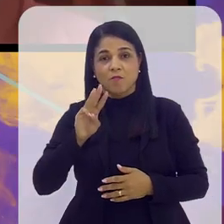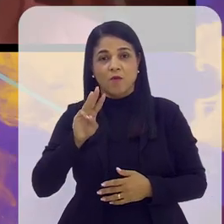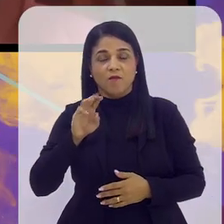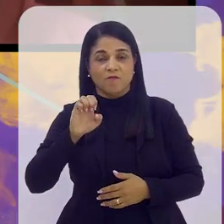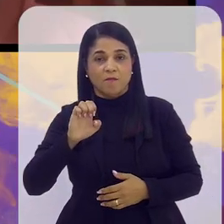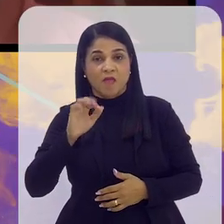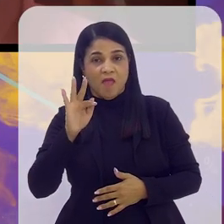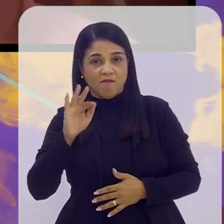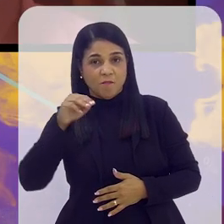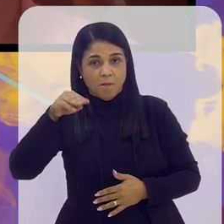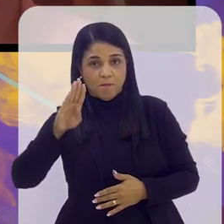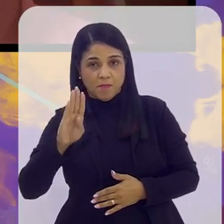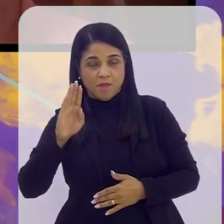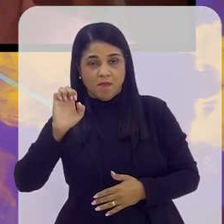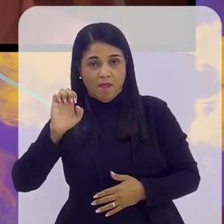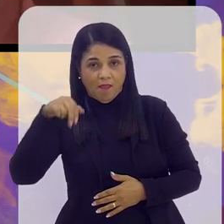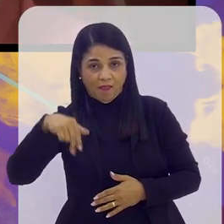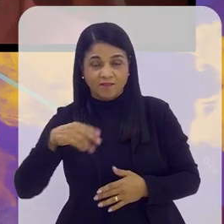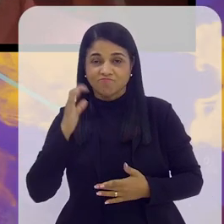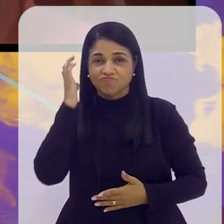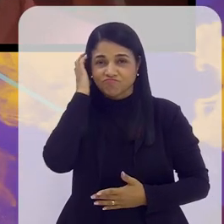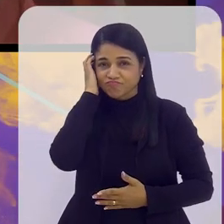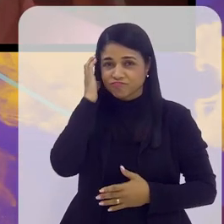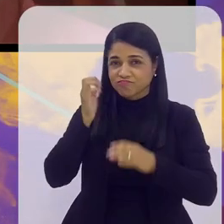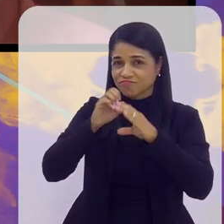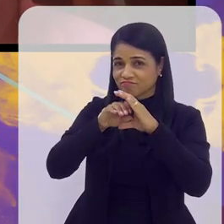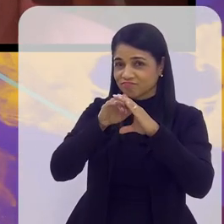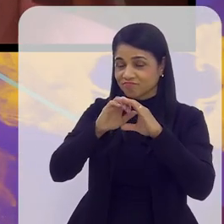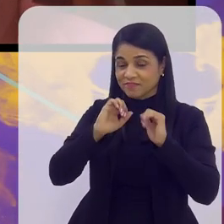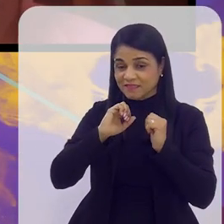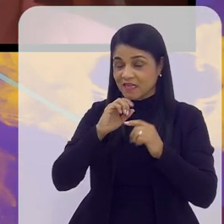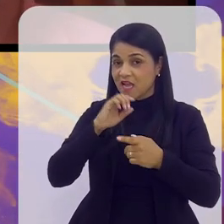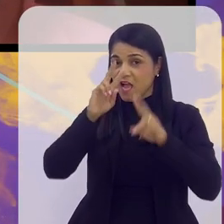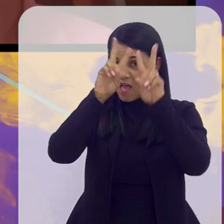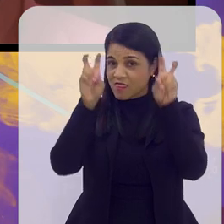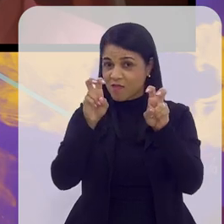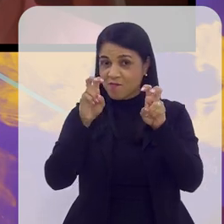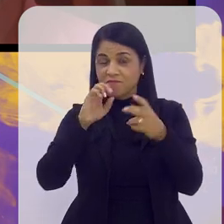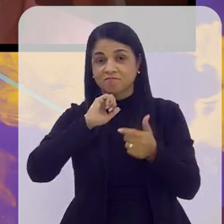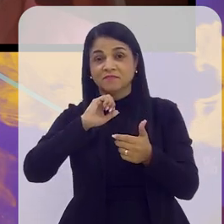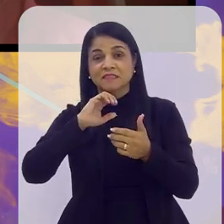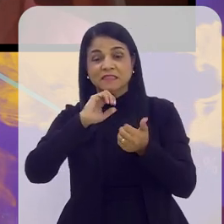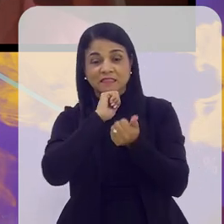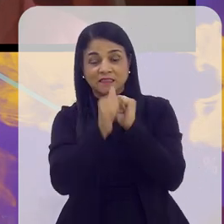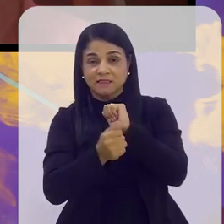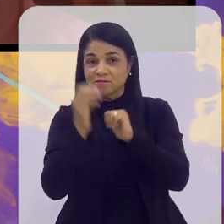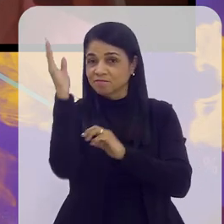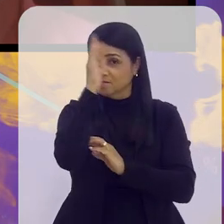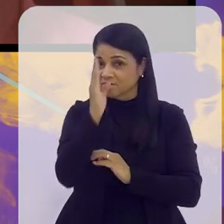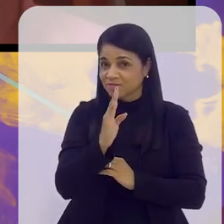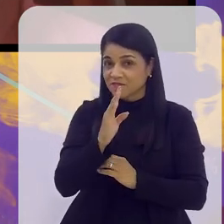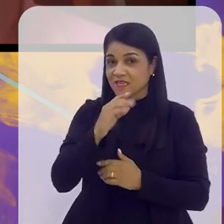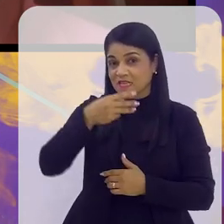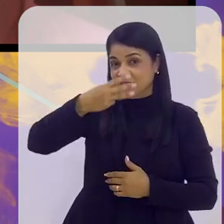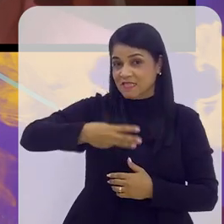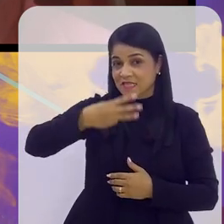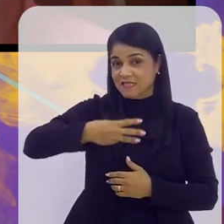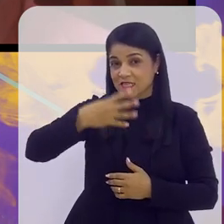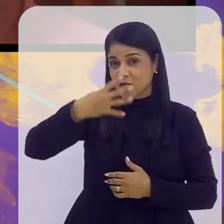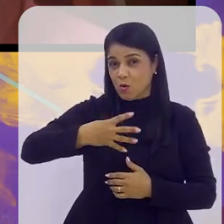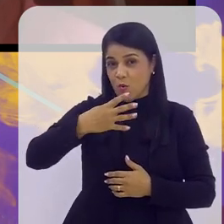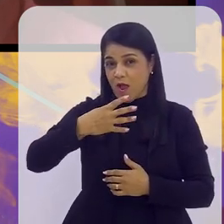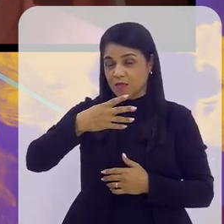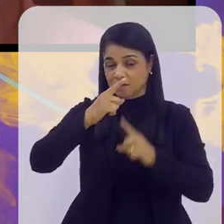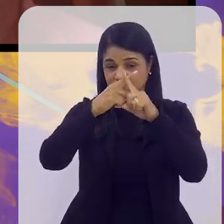Brasil e do Sistema Globo de Rádio, assunto Seleção Brasileira. Afinal, o Brasil vai para a terceira e